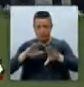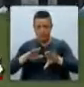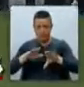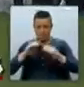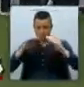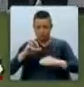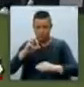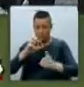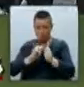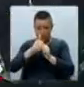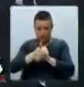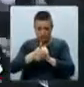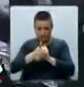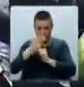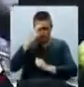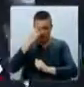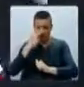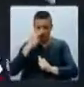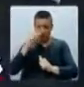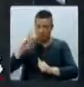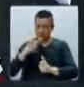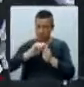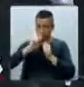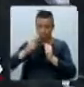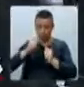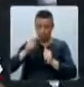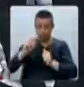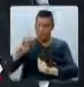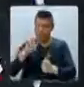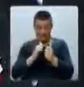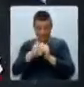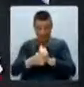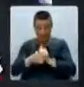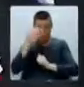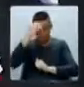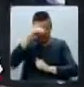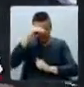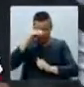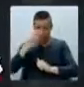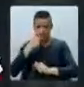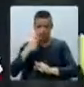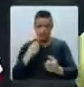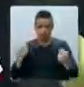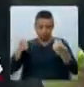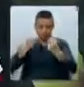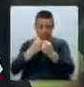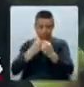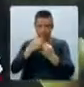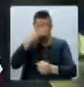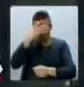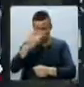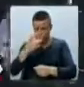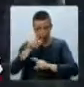reduzido a oito jogadores e assim os três expulsos de planos bernard elie saab e tal como o treinador vai agora falhar o encontro com o vitória de setúbal